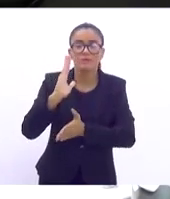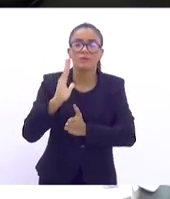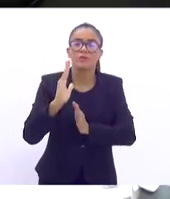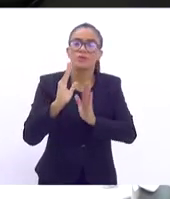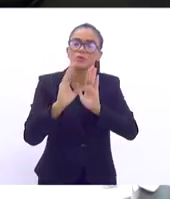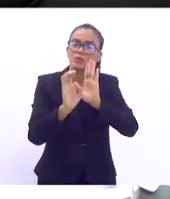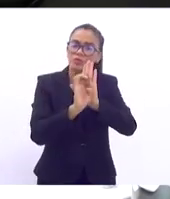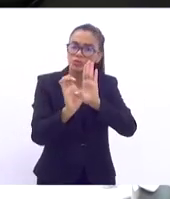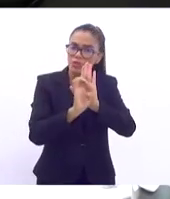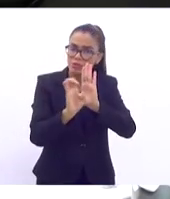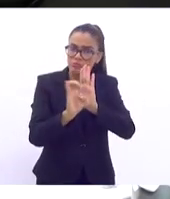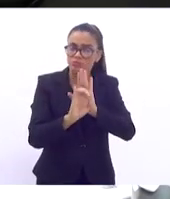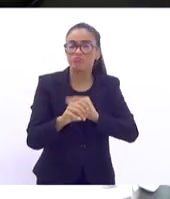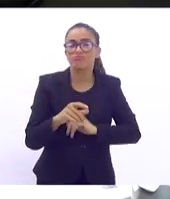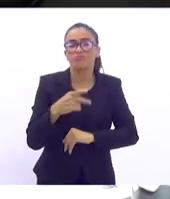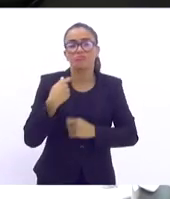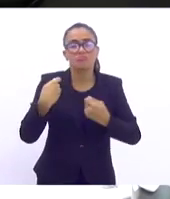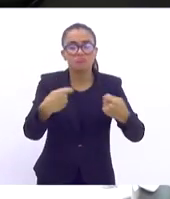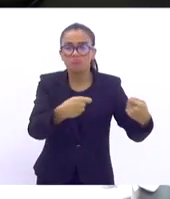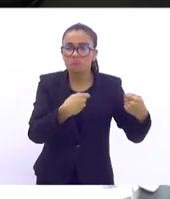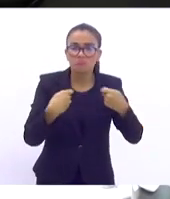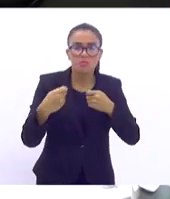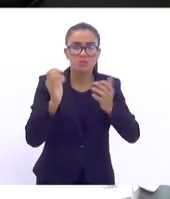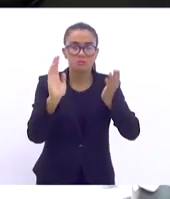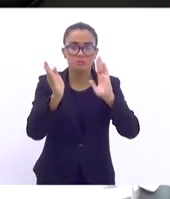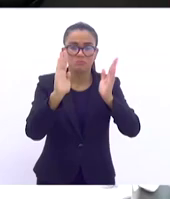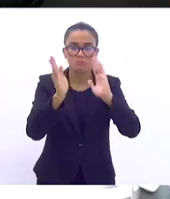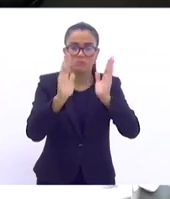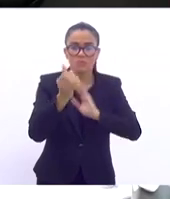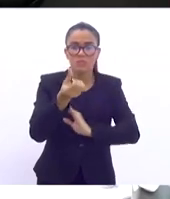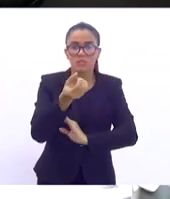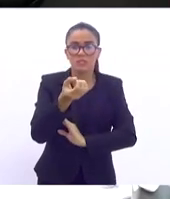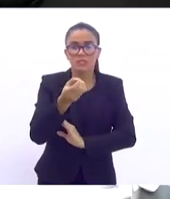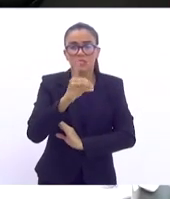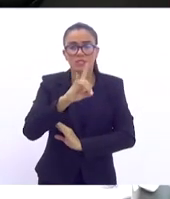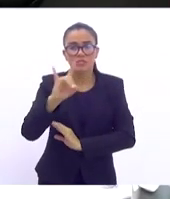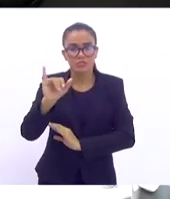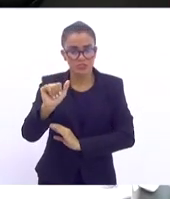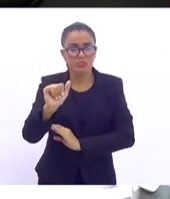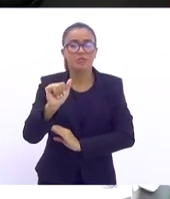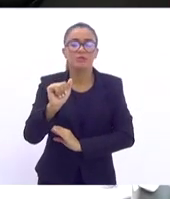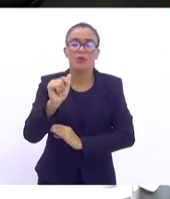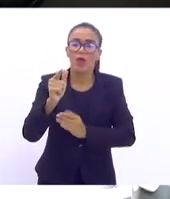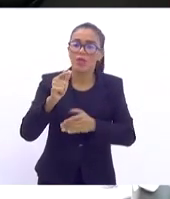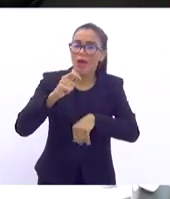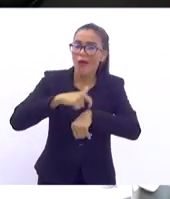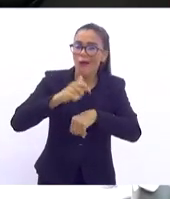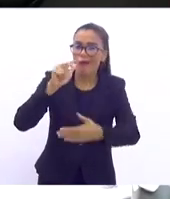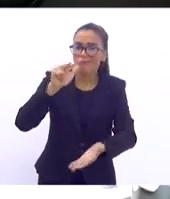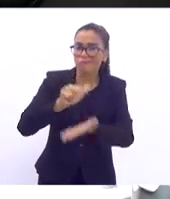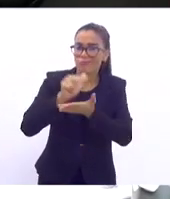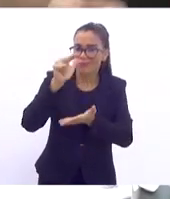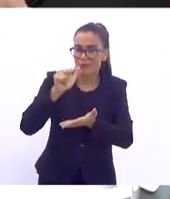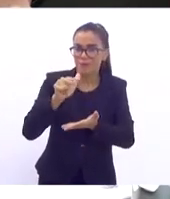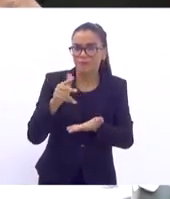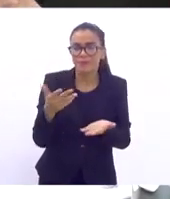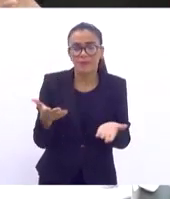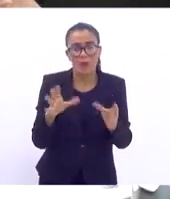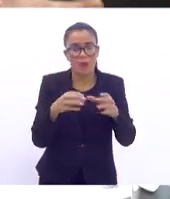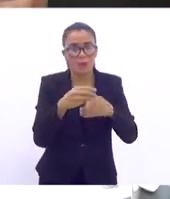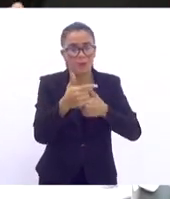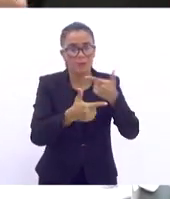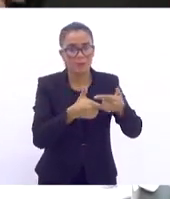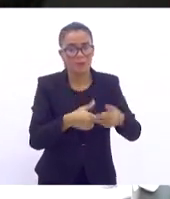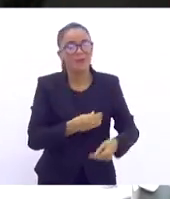os trabalhos da frente deverão ocorrer no prazo de 60 dias a partir do ato da nomeação dos treinamento a frente existe